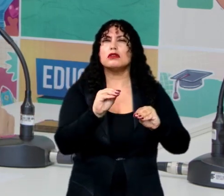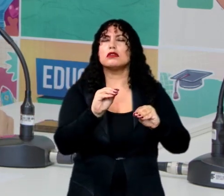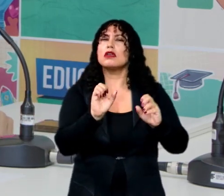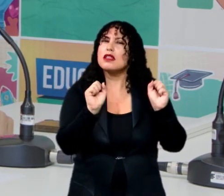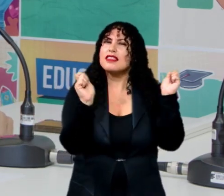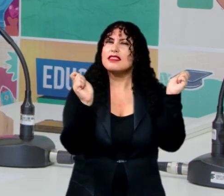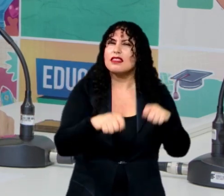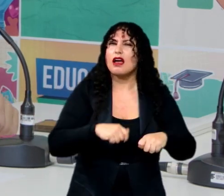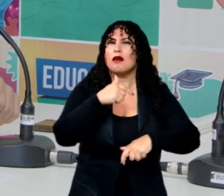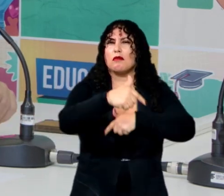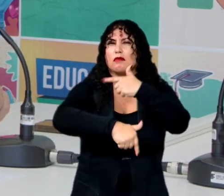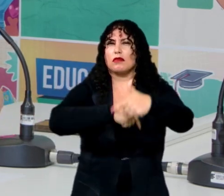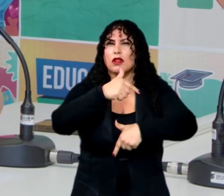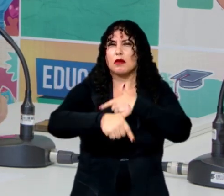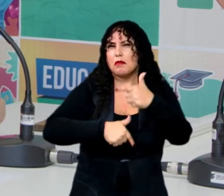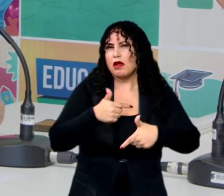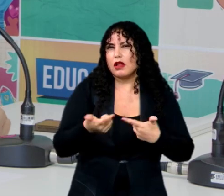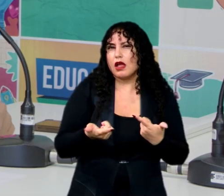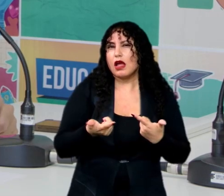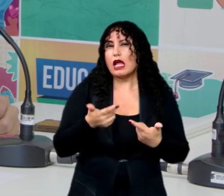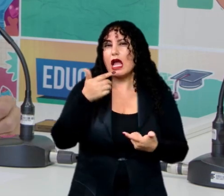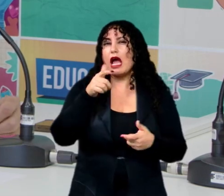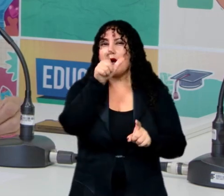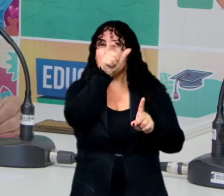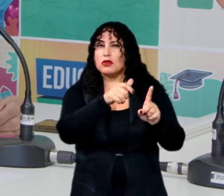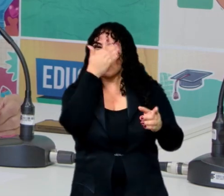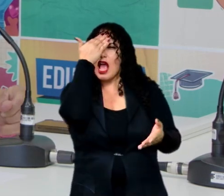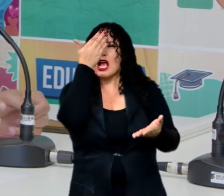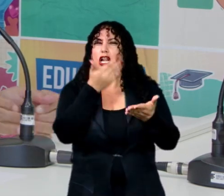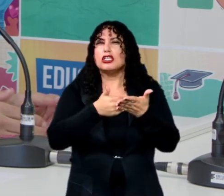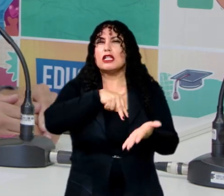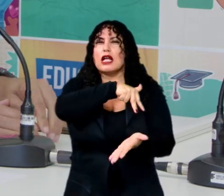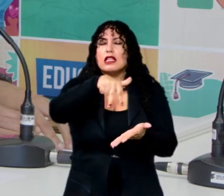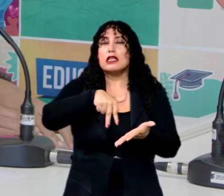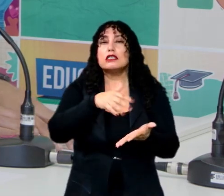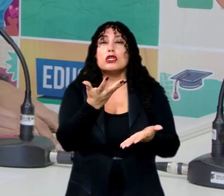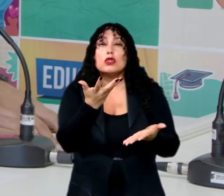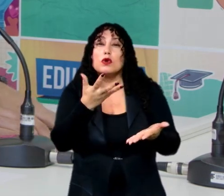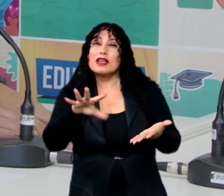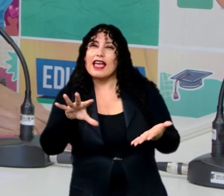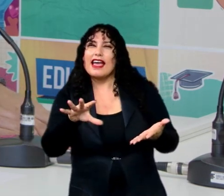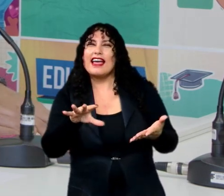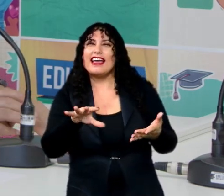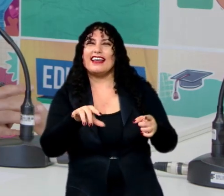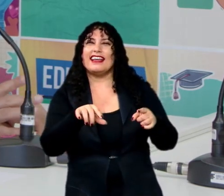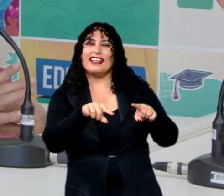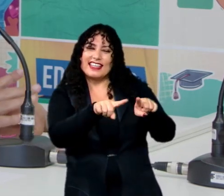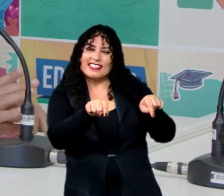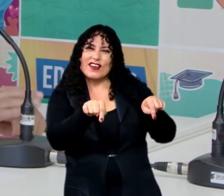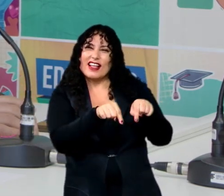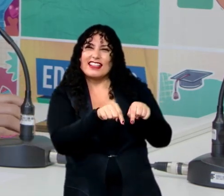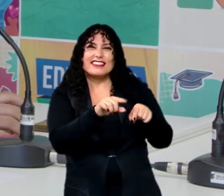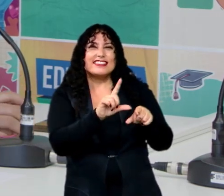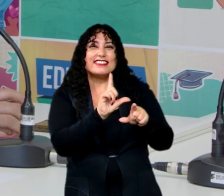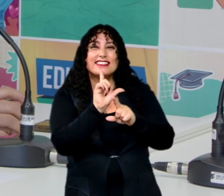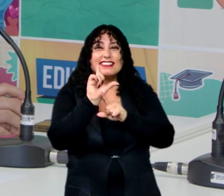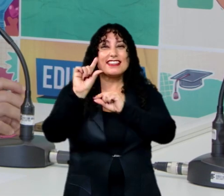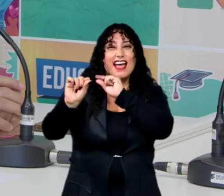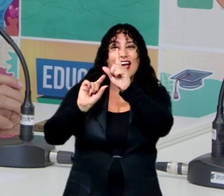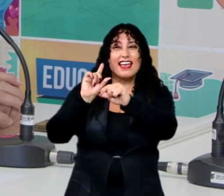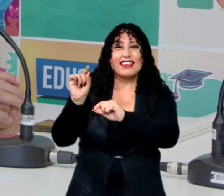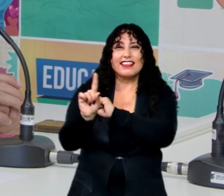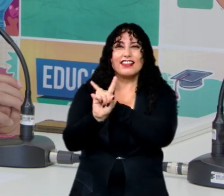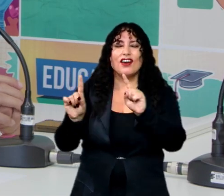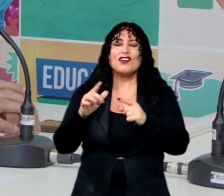atuar? Aquele que acredita na dança e não quer sair desse quadradinho, mas